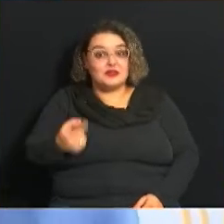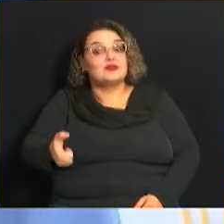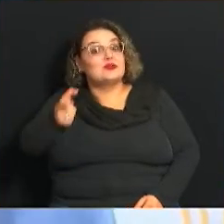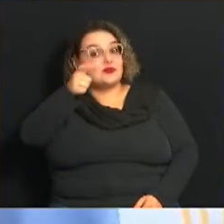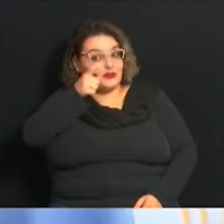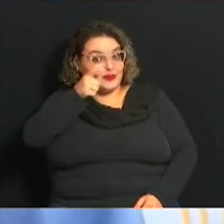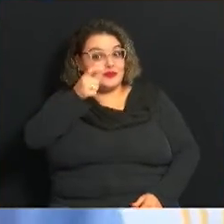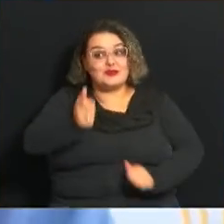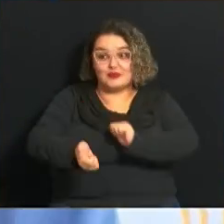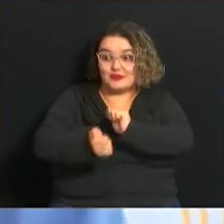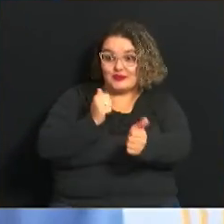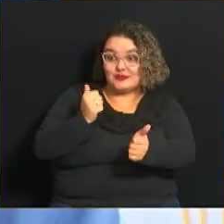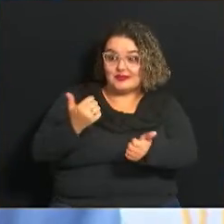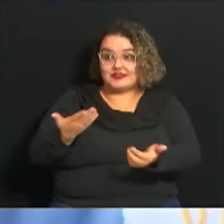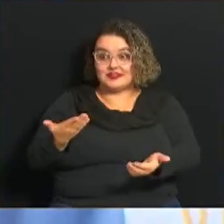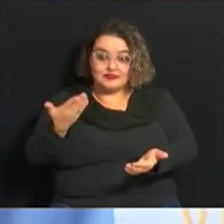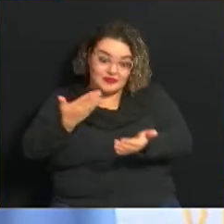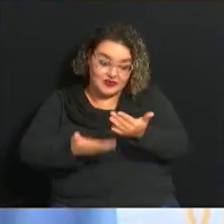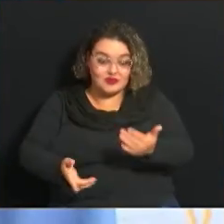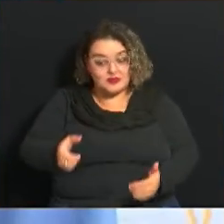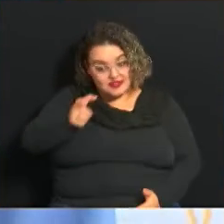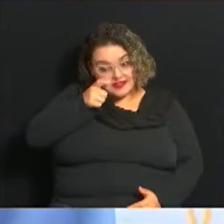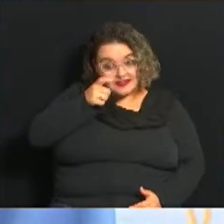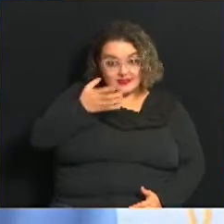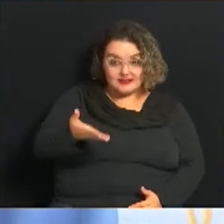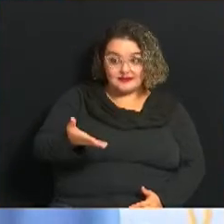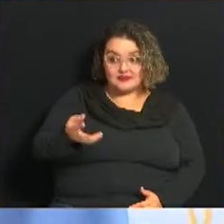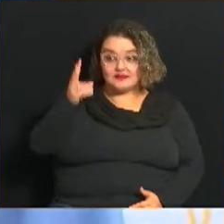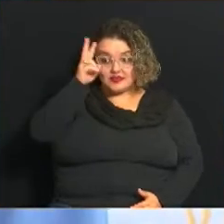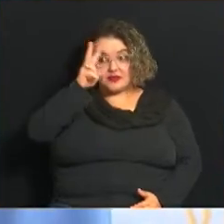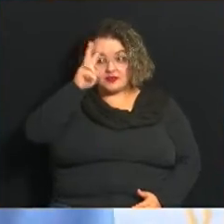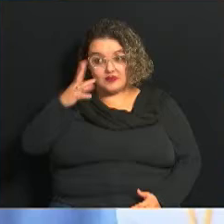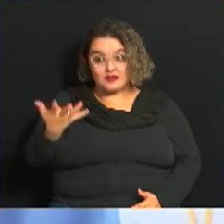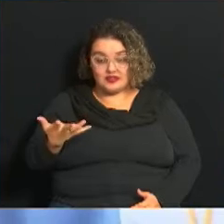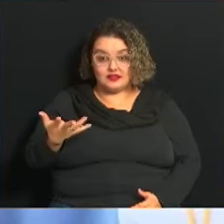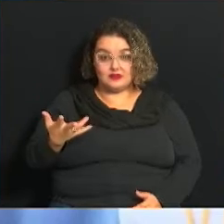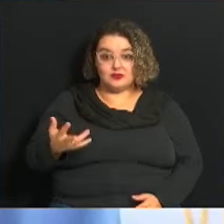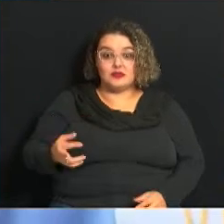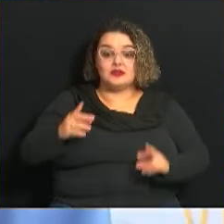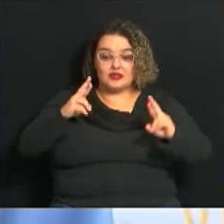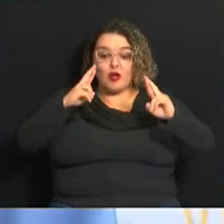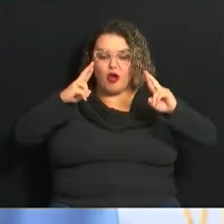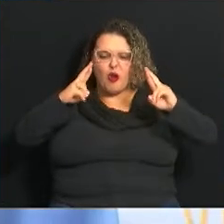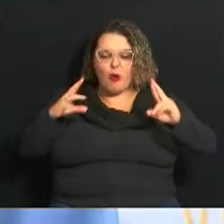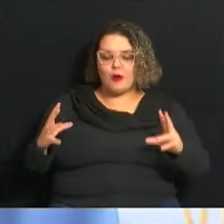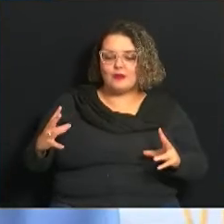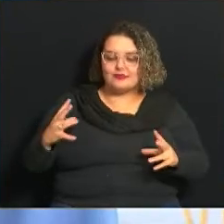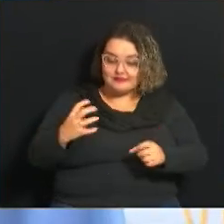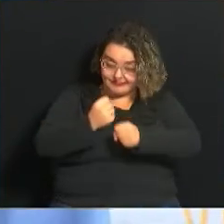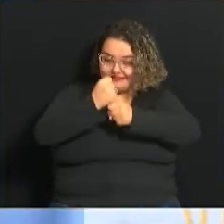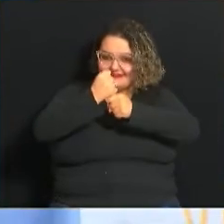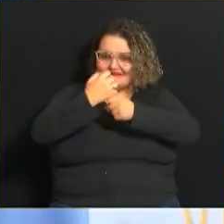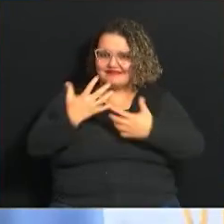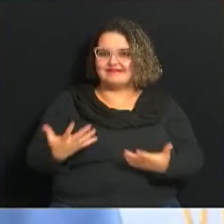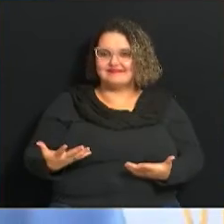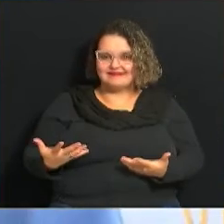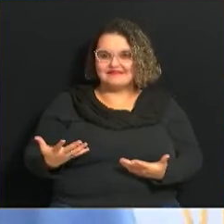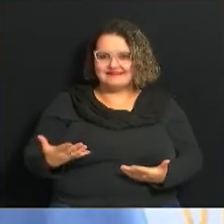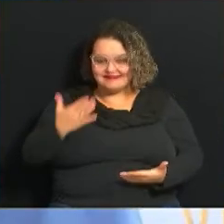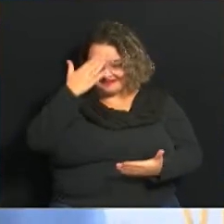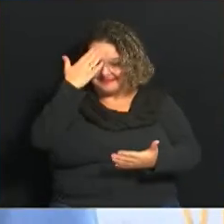tá perdido, né? Essa é uma história que a torcida abraçou, a gente abraçou, e a partir